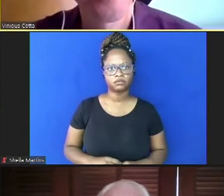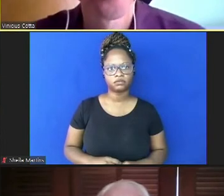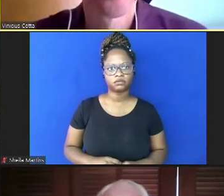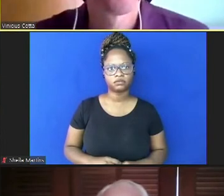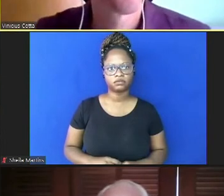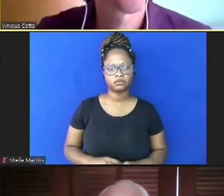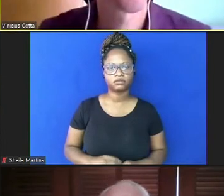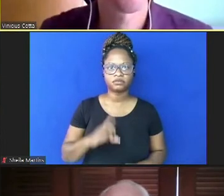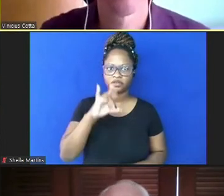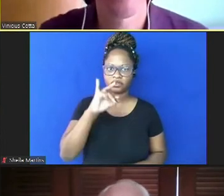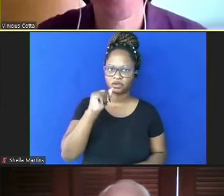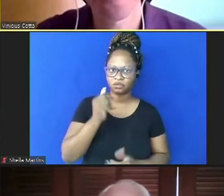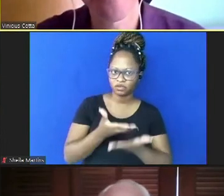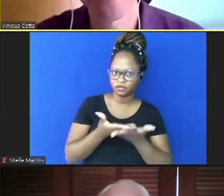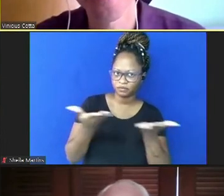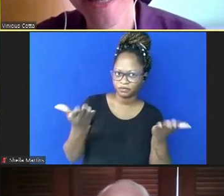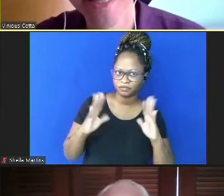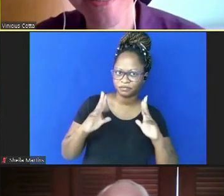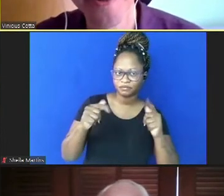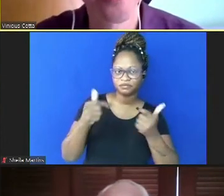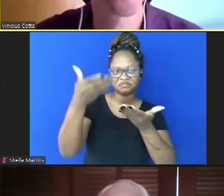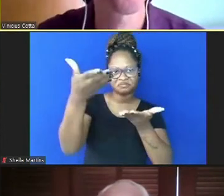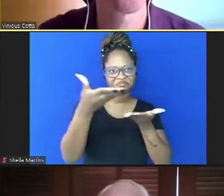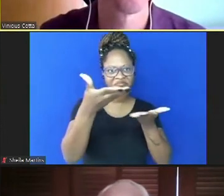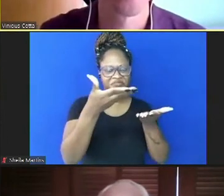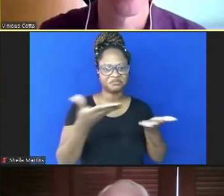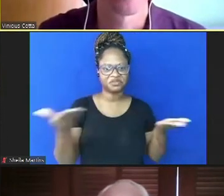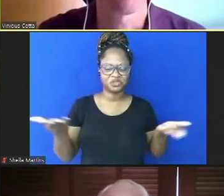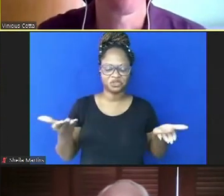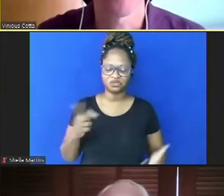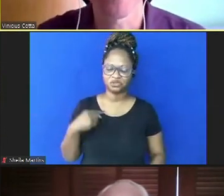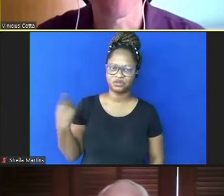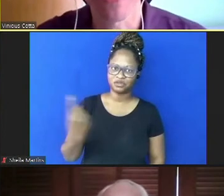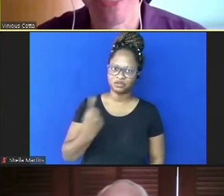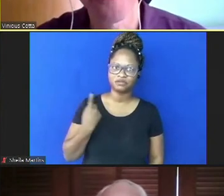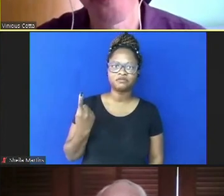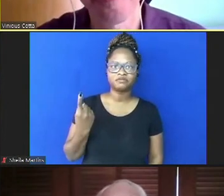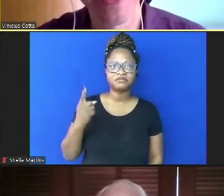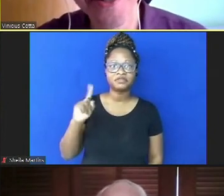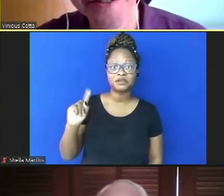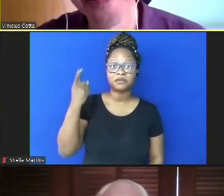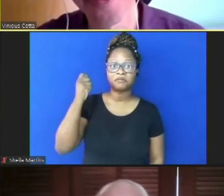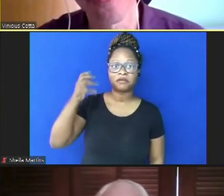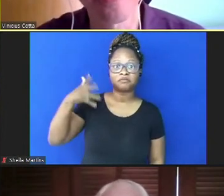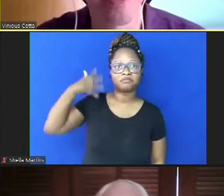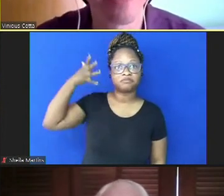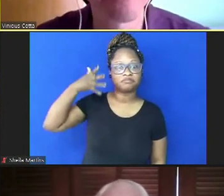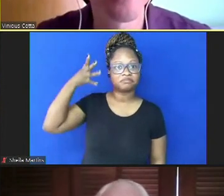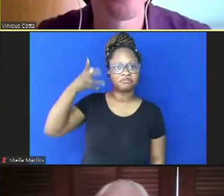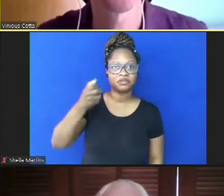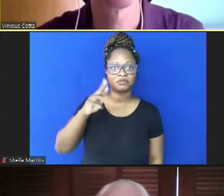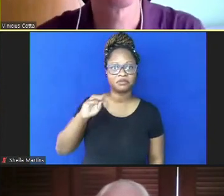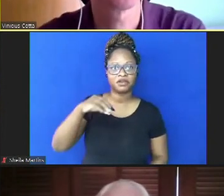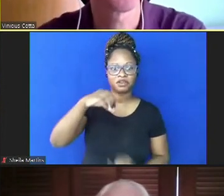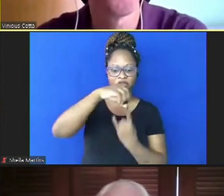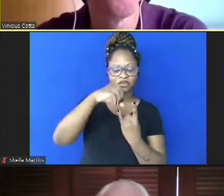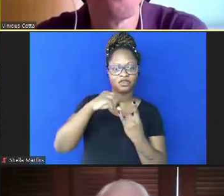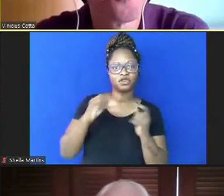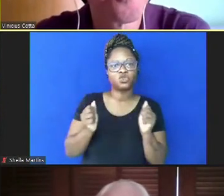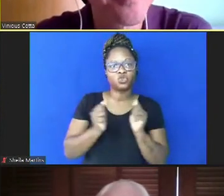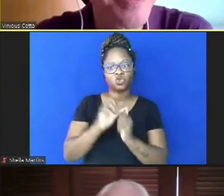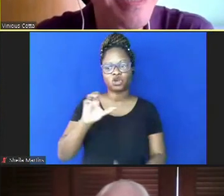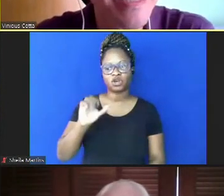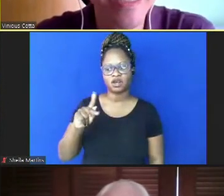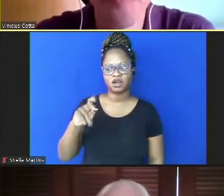Bom dia a todos, sejam bem-vindos a esse nosso primeiro seminário Print Fiocruz CAPES de